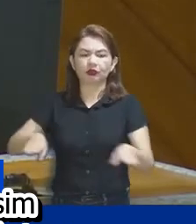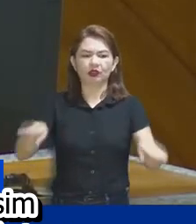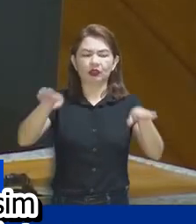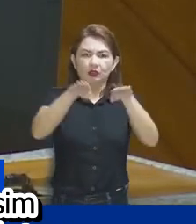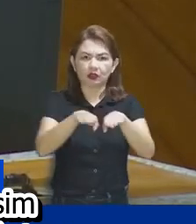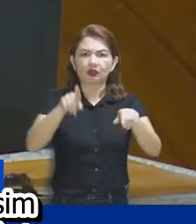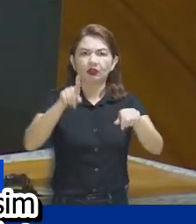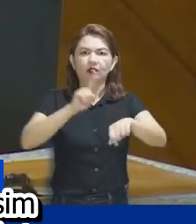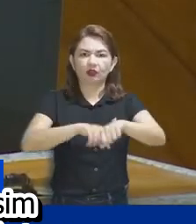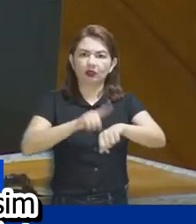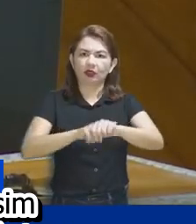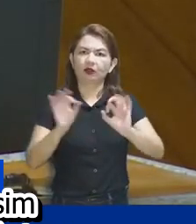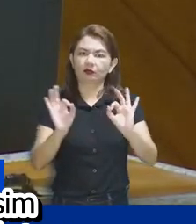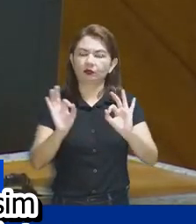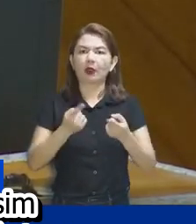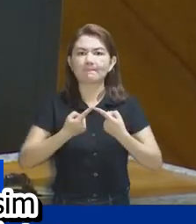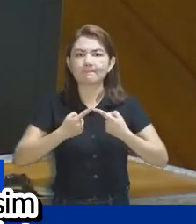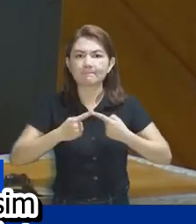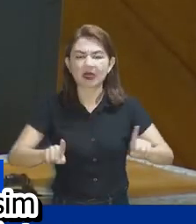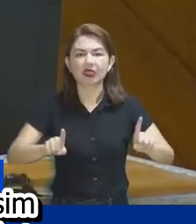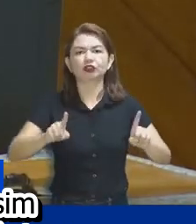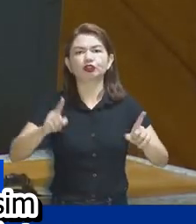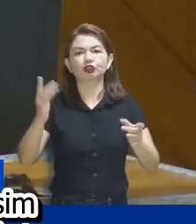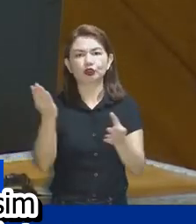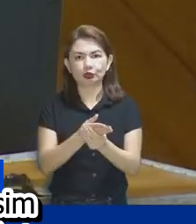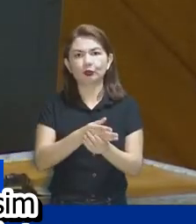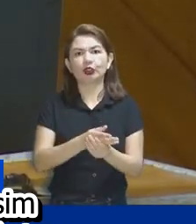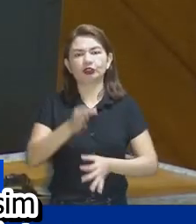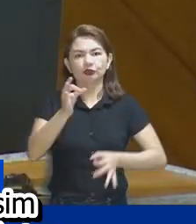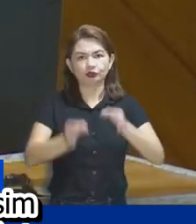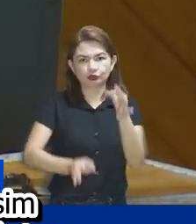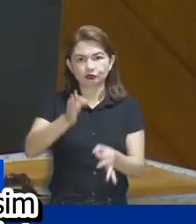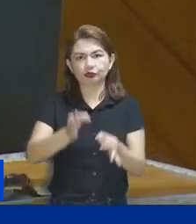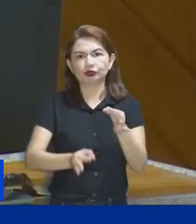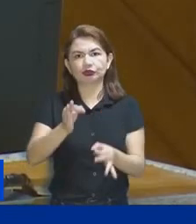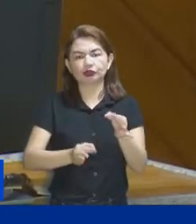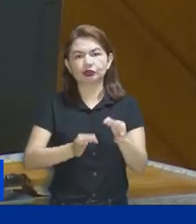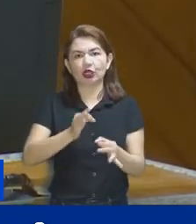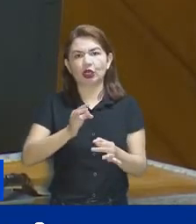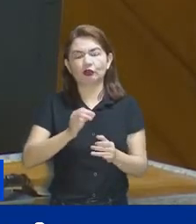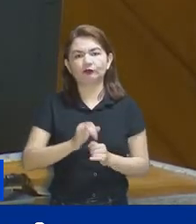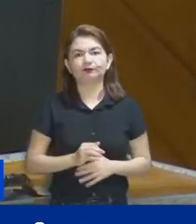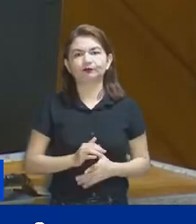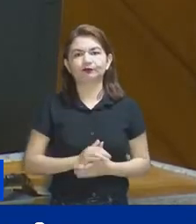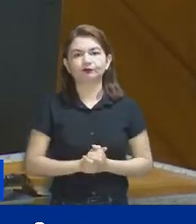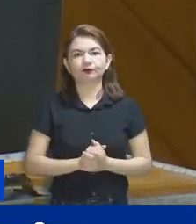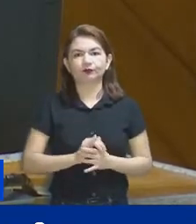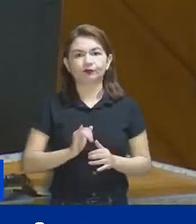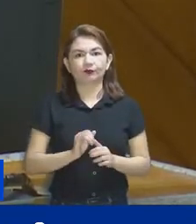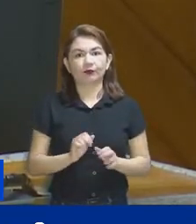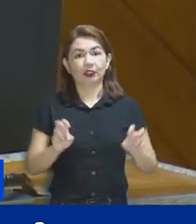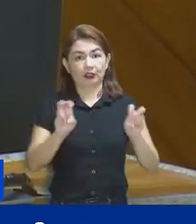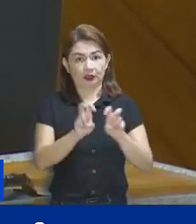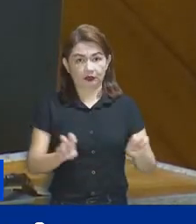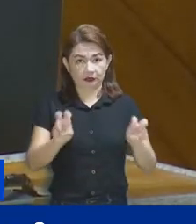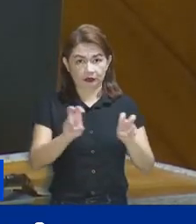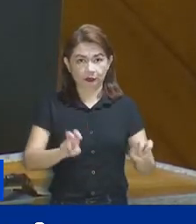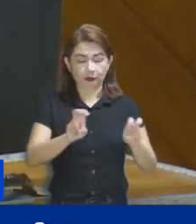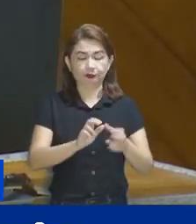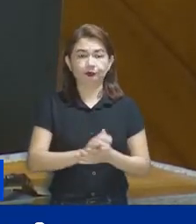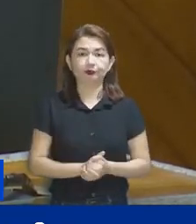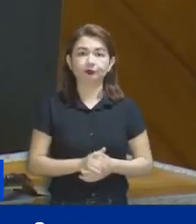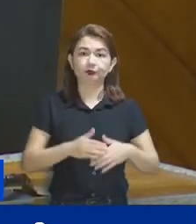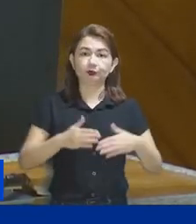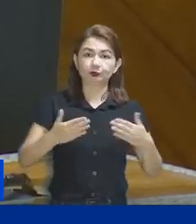Eleitoral, mas sim por meio de expediente no processo judicial eletrônico. Em suas alegações finais, o